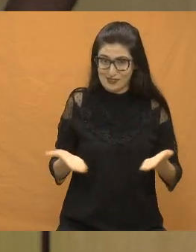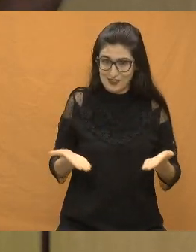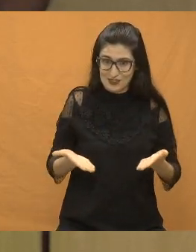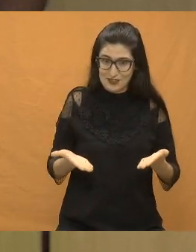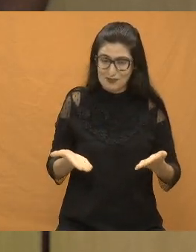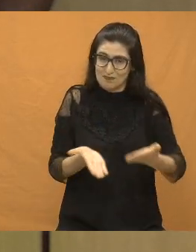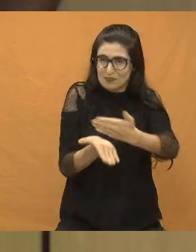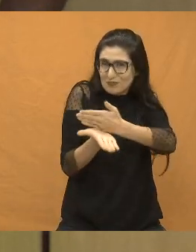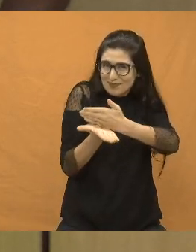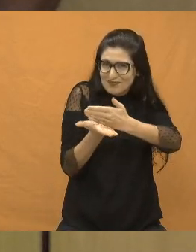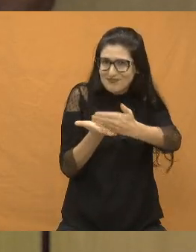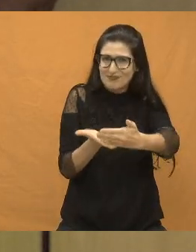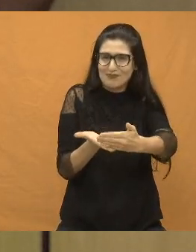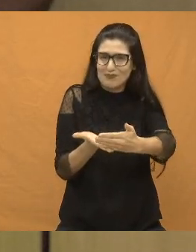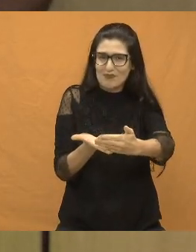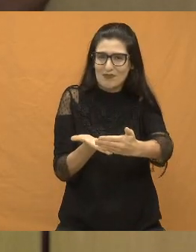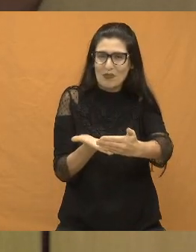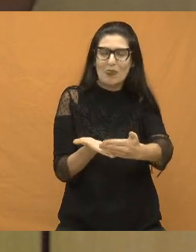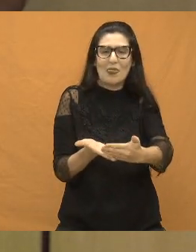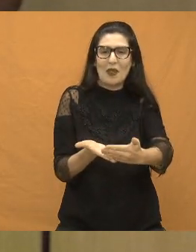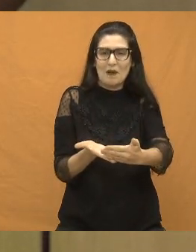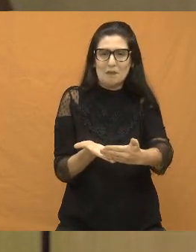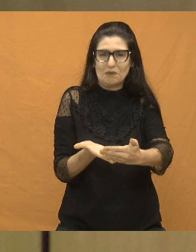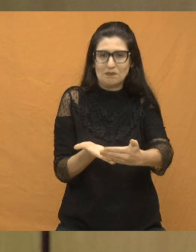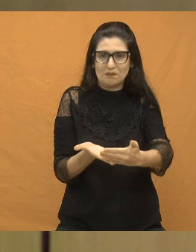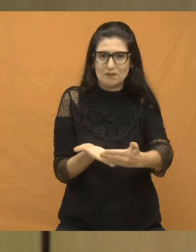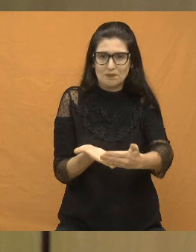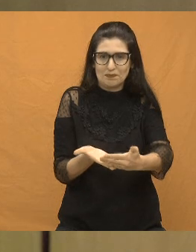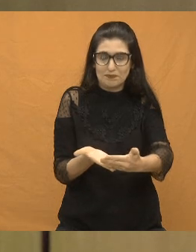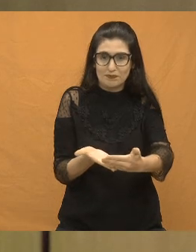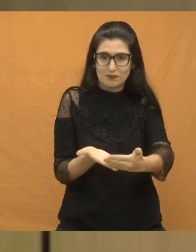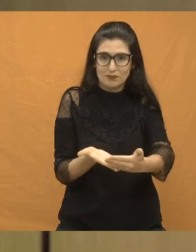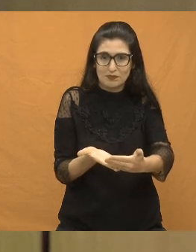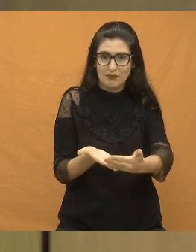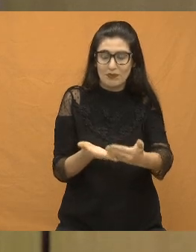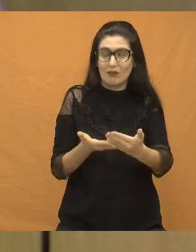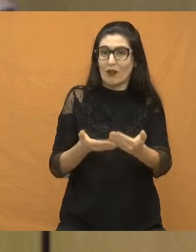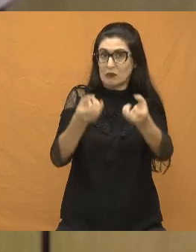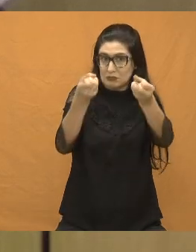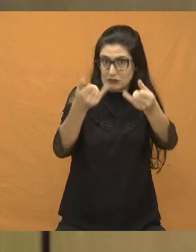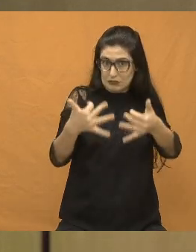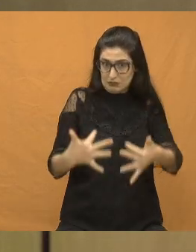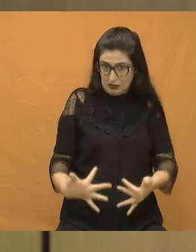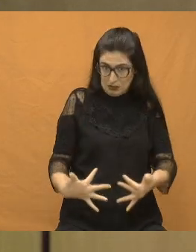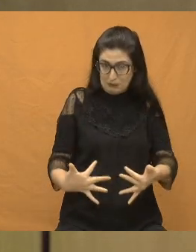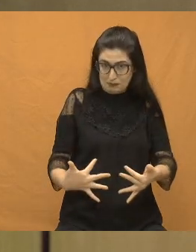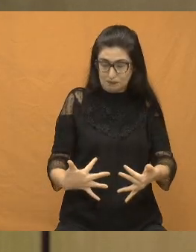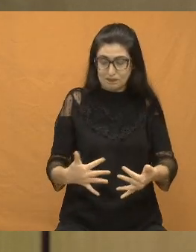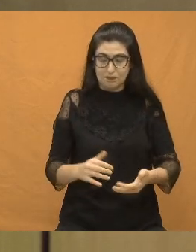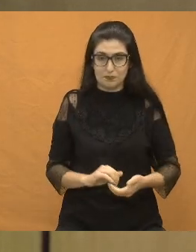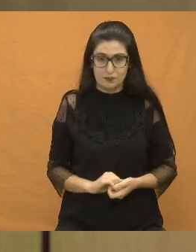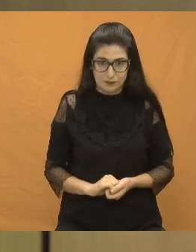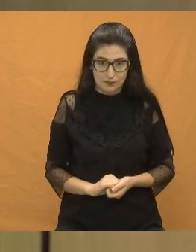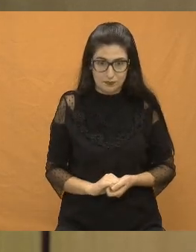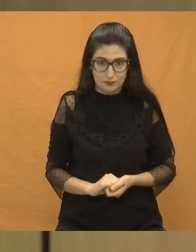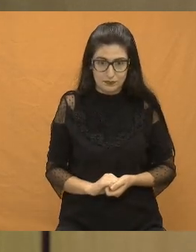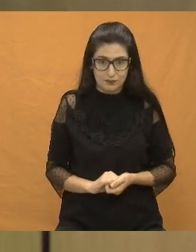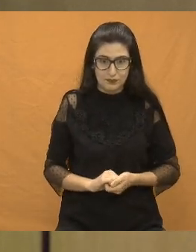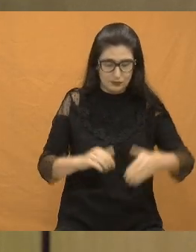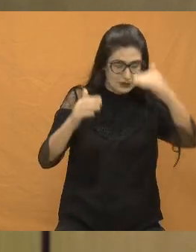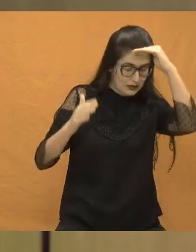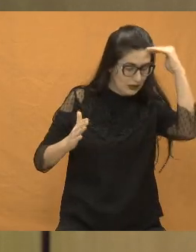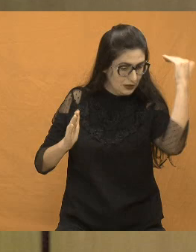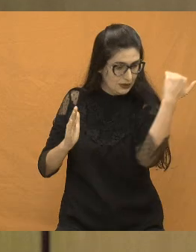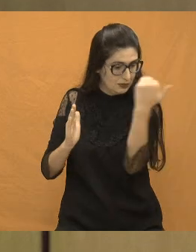nós daremos início a uma apresentação que, obrigatoriamente, em cumprimento à Lei